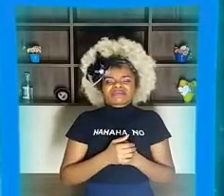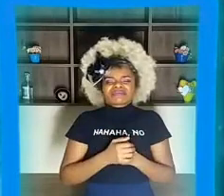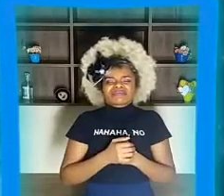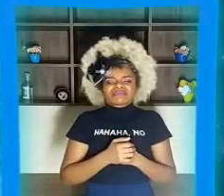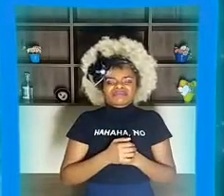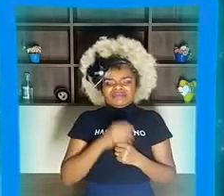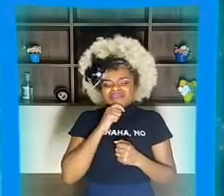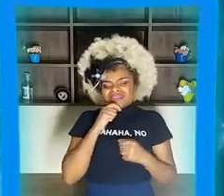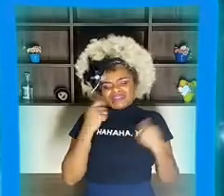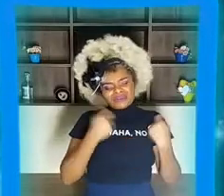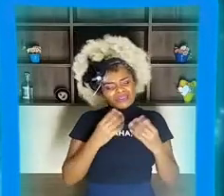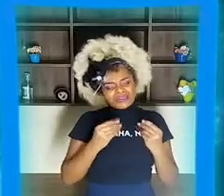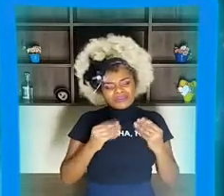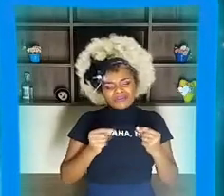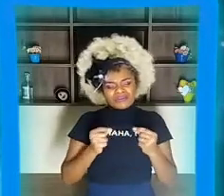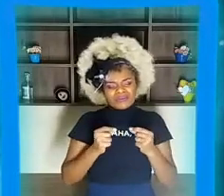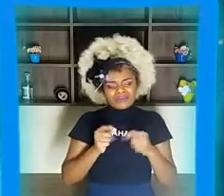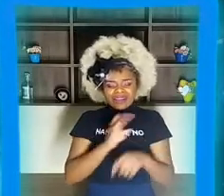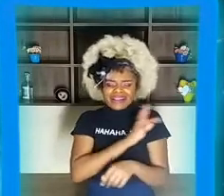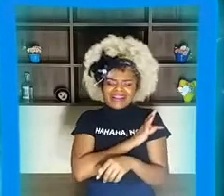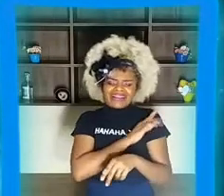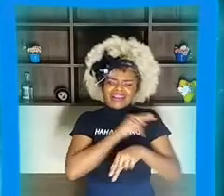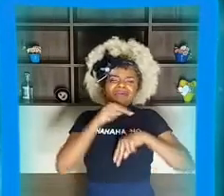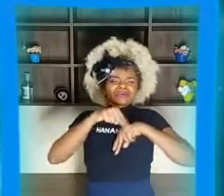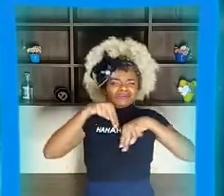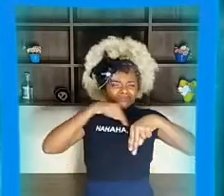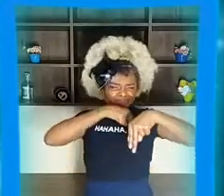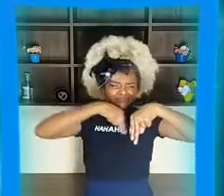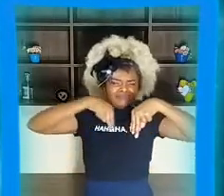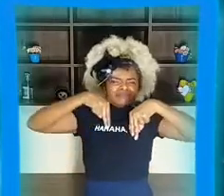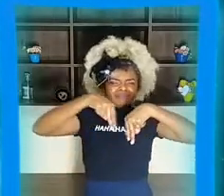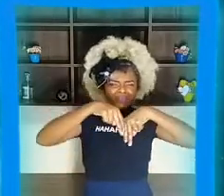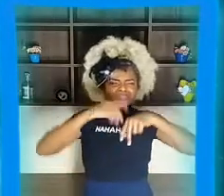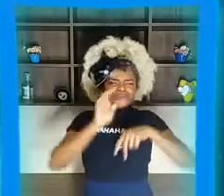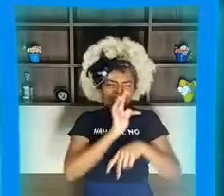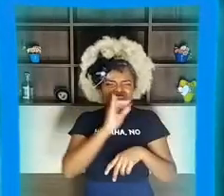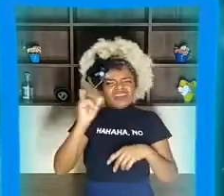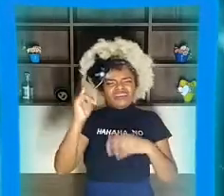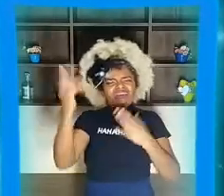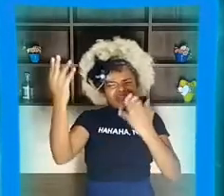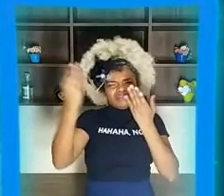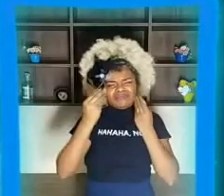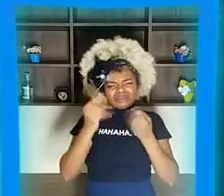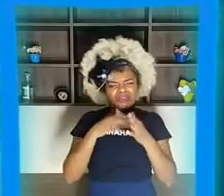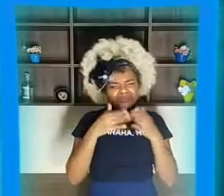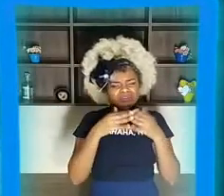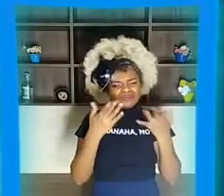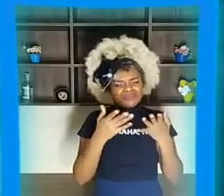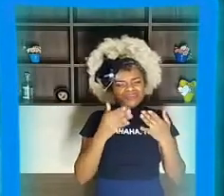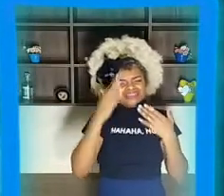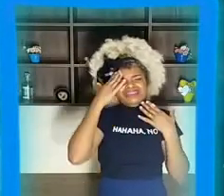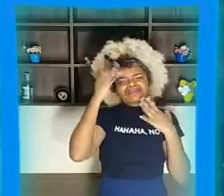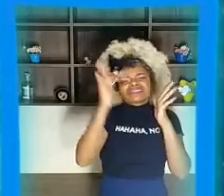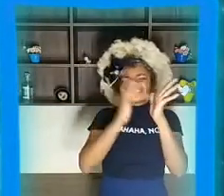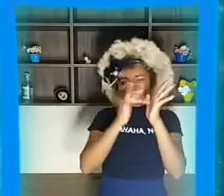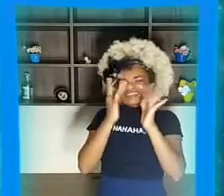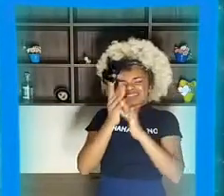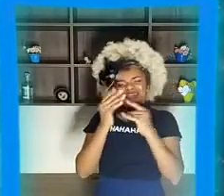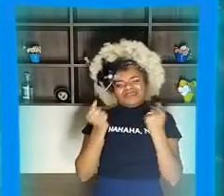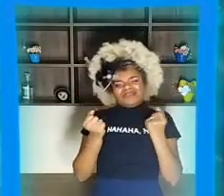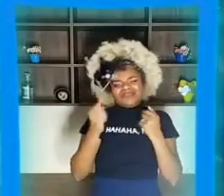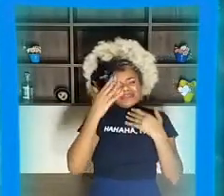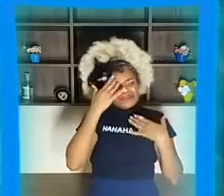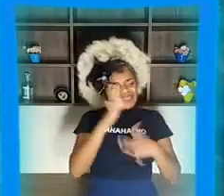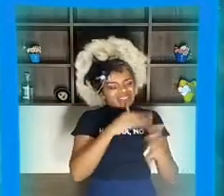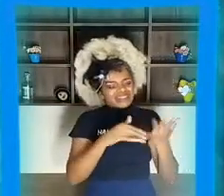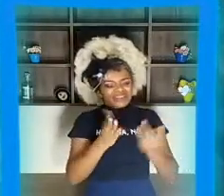estou precisando muito daquele técnico de TI, se o senhor tiver seu mande para cá. Obrigado, Jesus. Obrigado a todos os